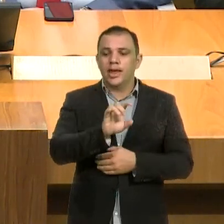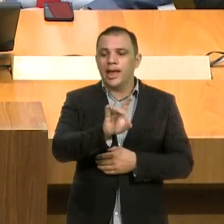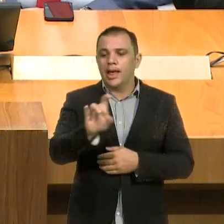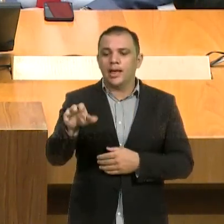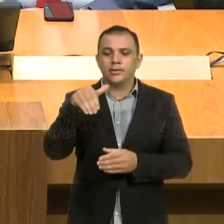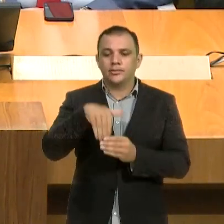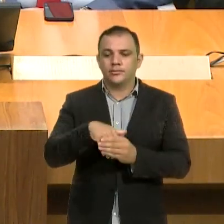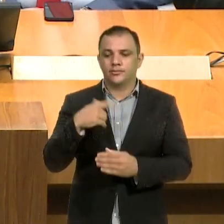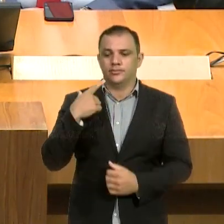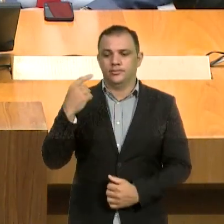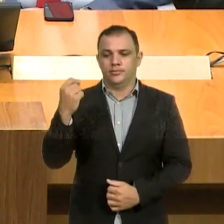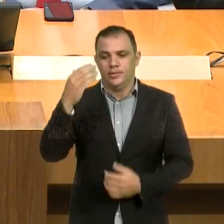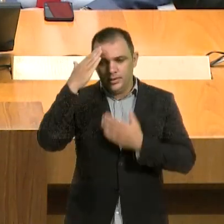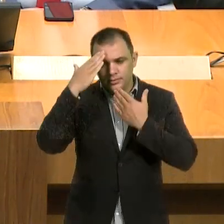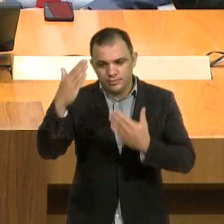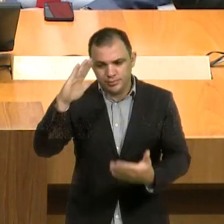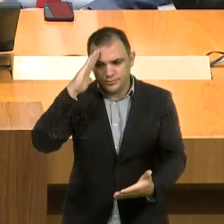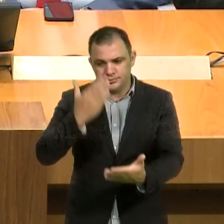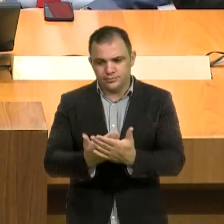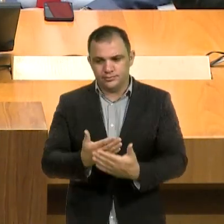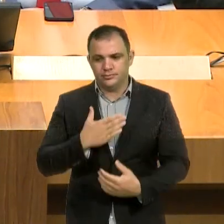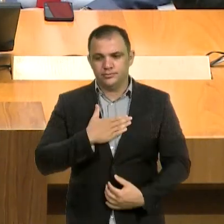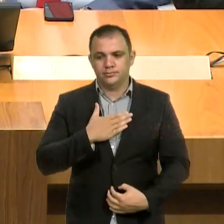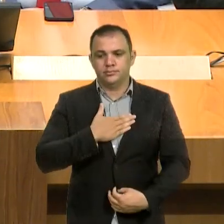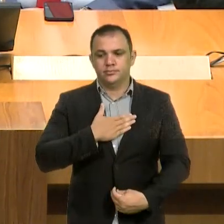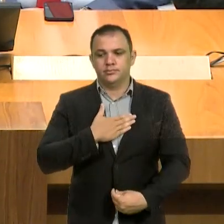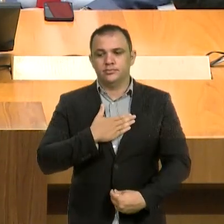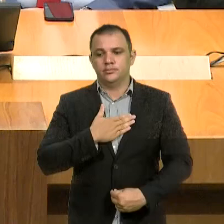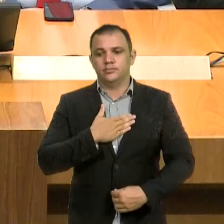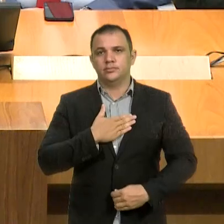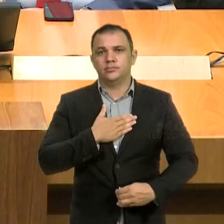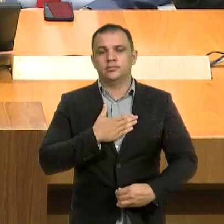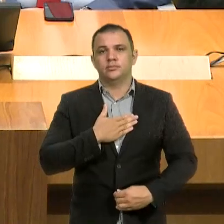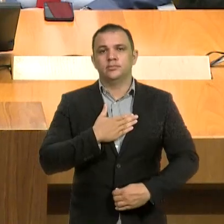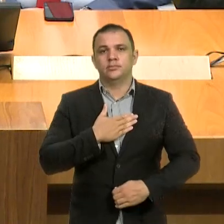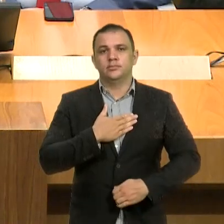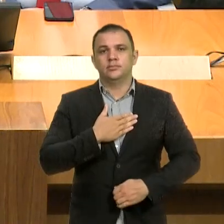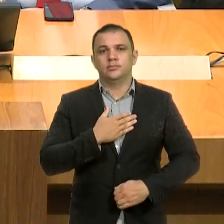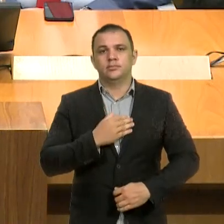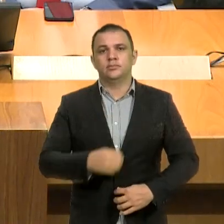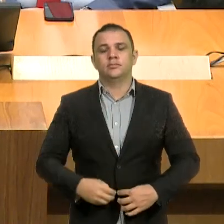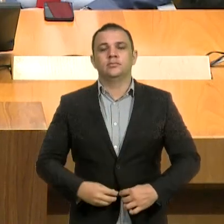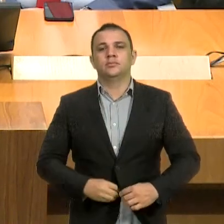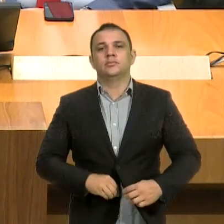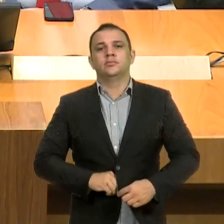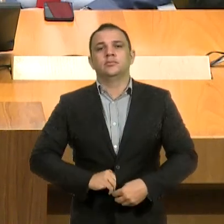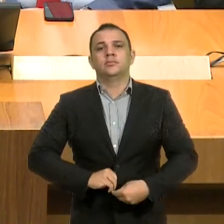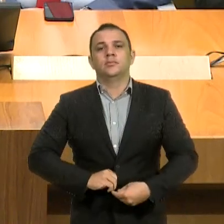Agradeço demais a confiança de vocês. Senhoras e senhores,